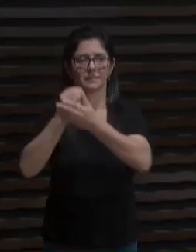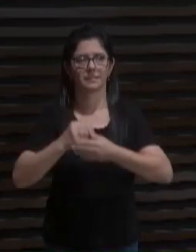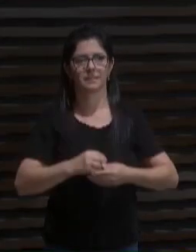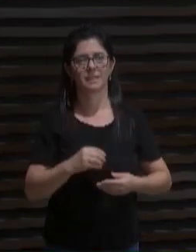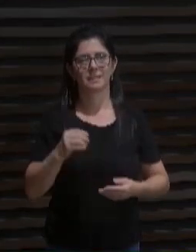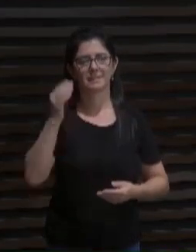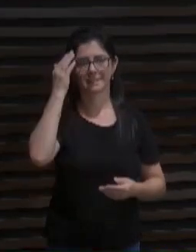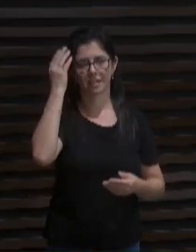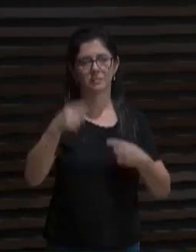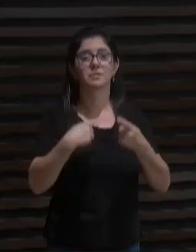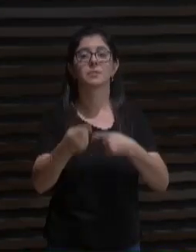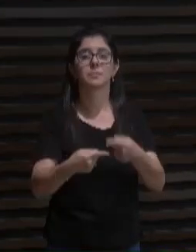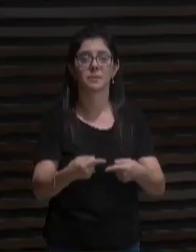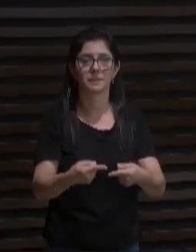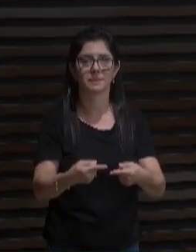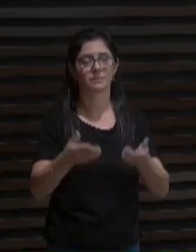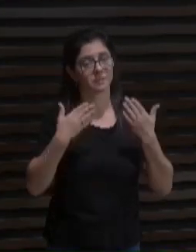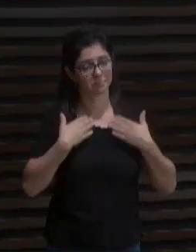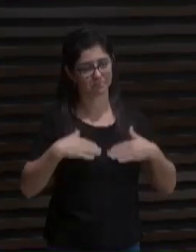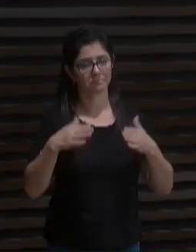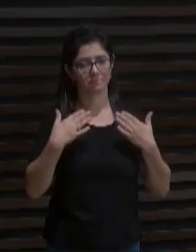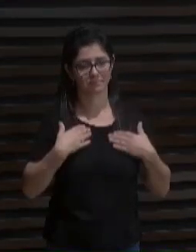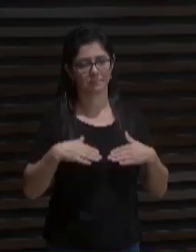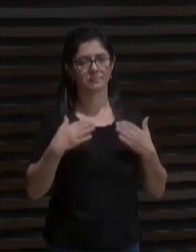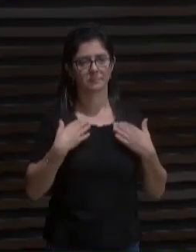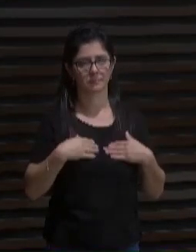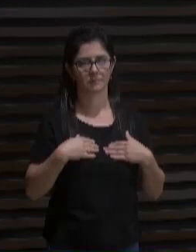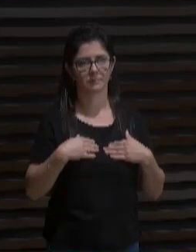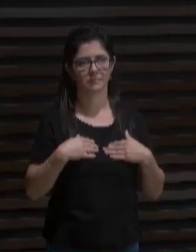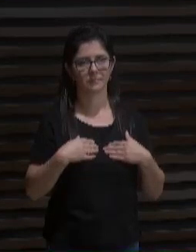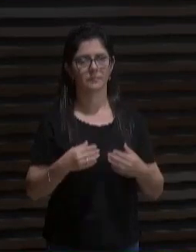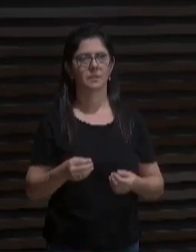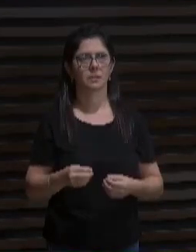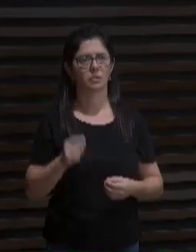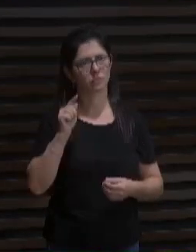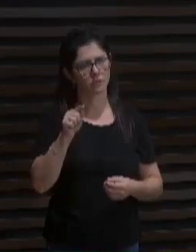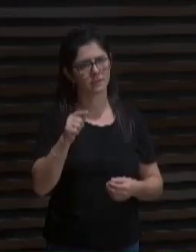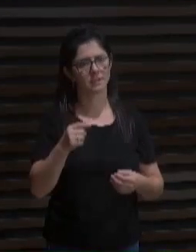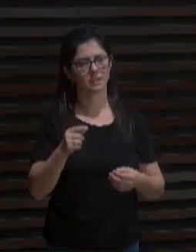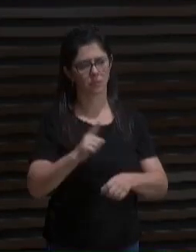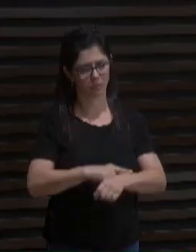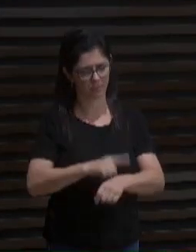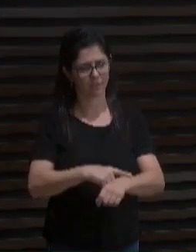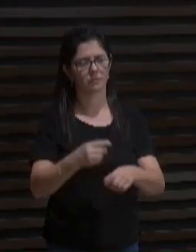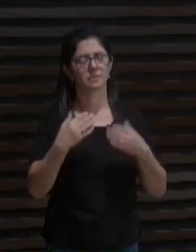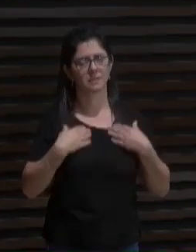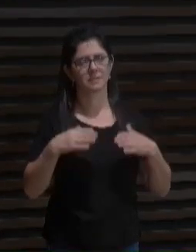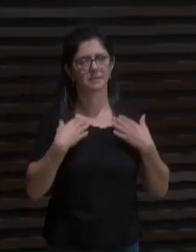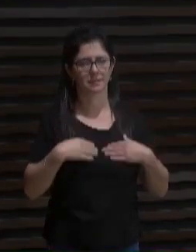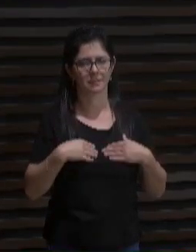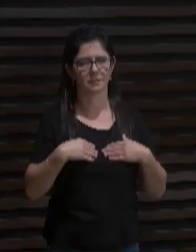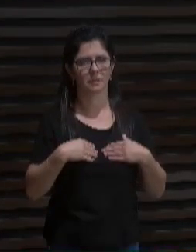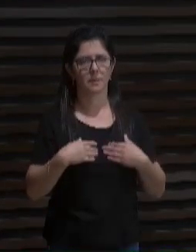faz? Descansa. Aí quando você descansa, você passa a agradecer aquele